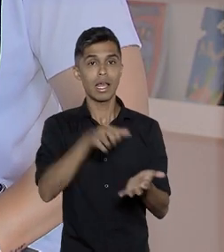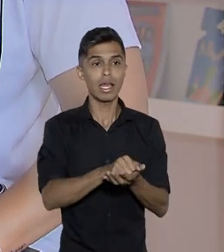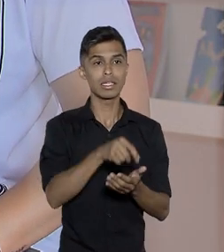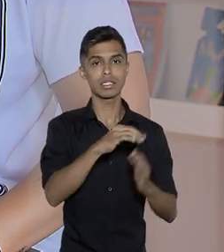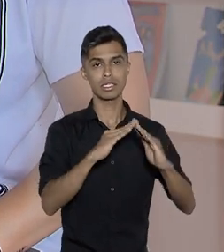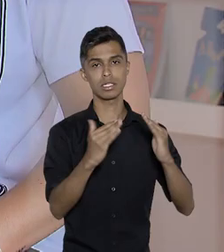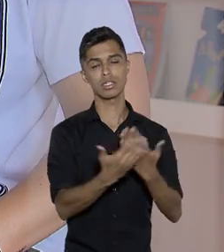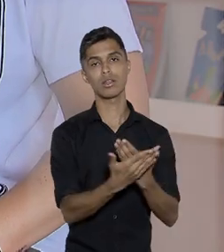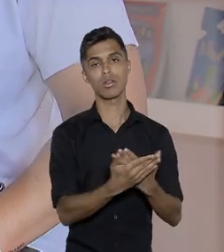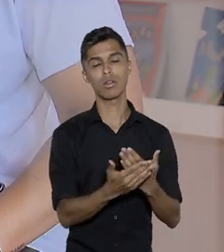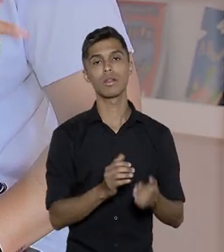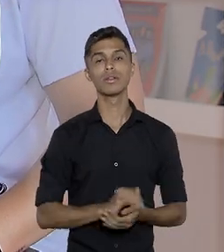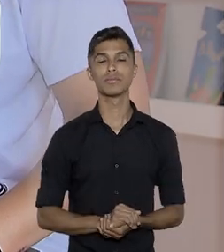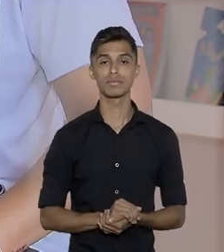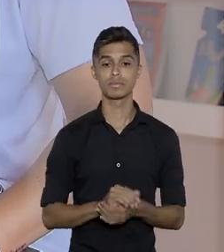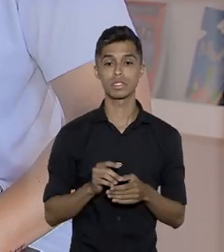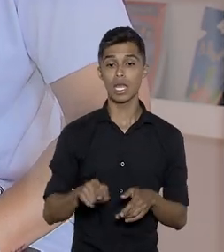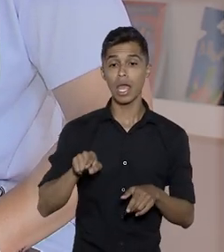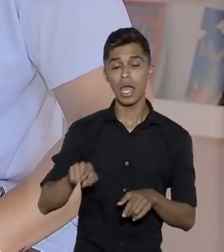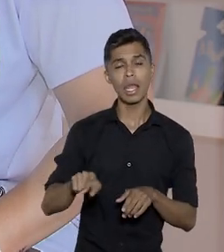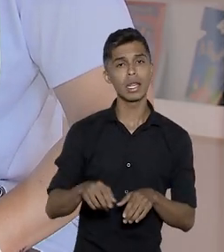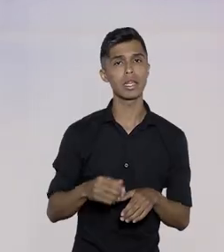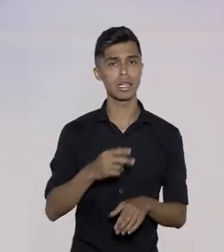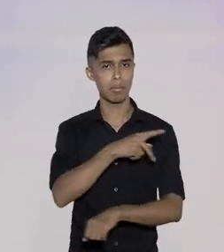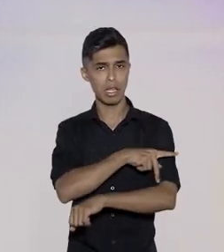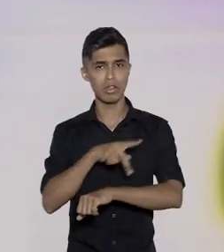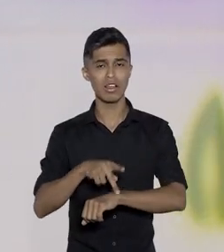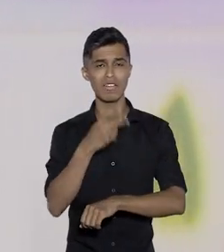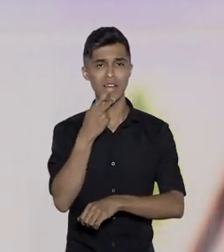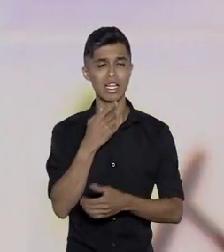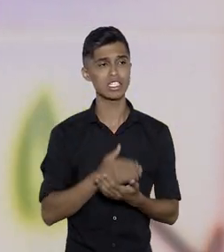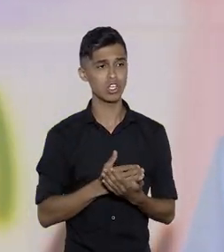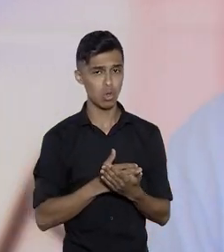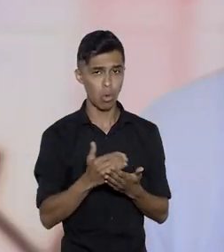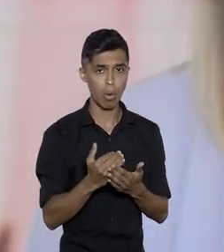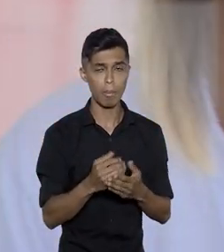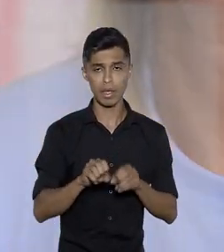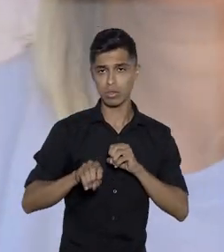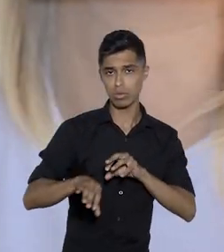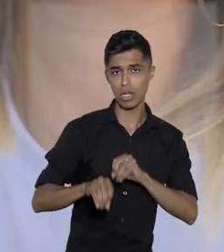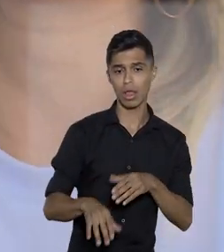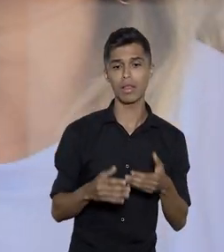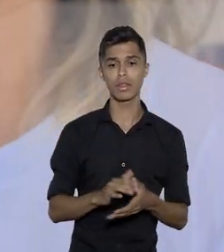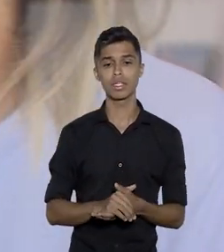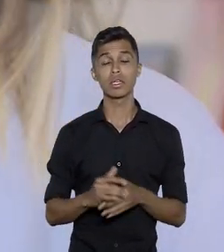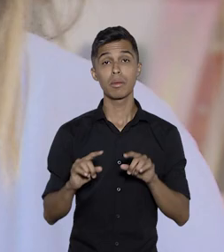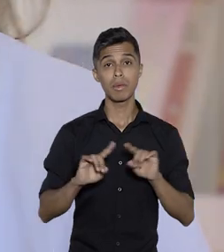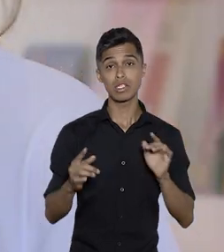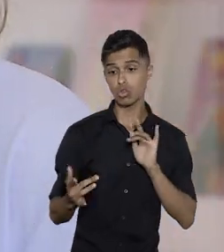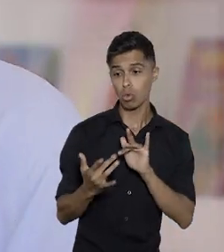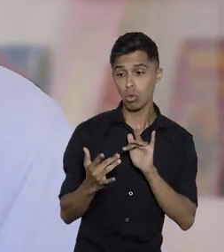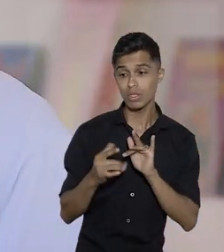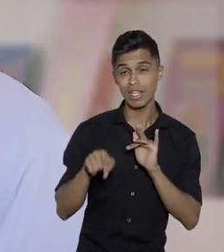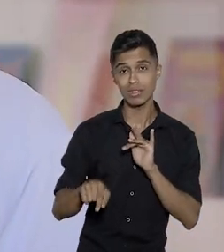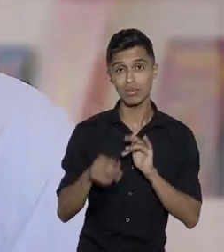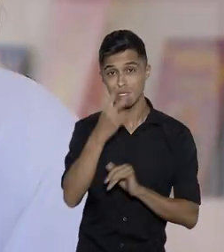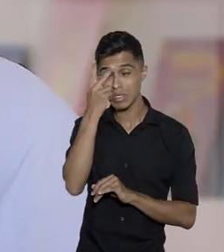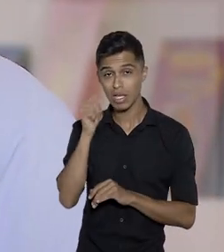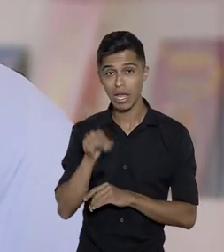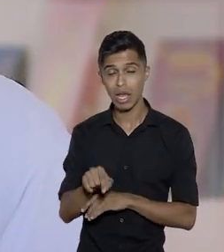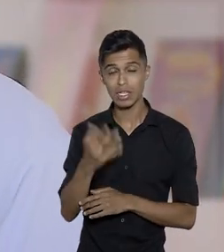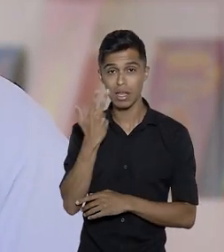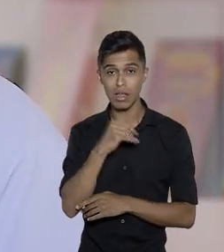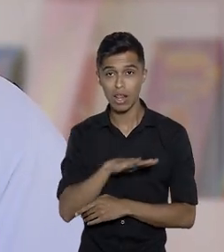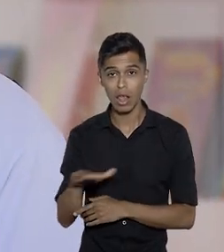pedagoga explica que além de dar início a alfabetização o contato entre os estudantes no dia a dia tem influência direta no